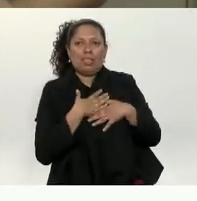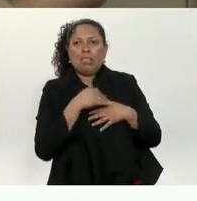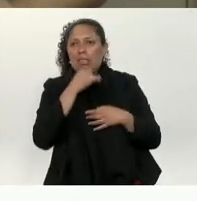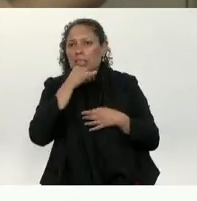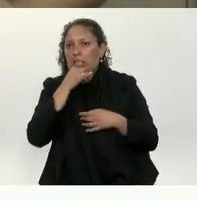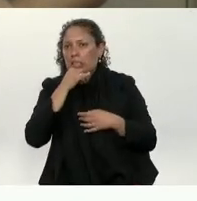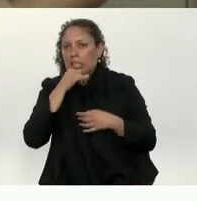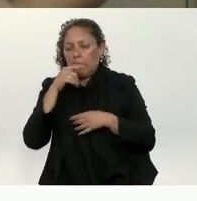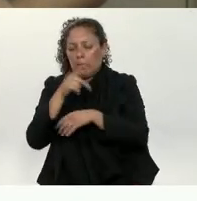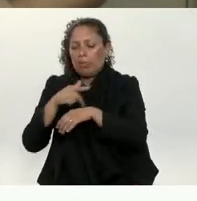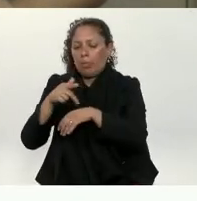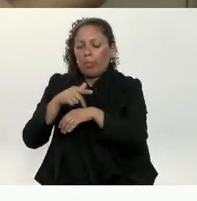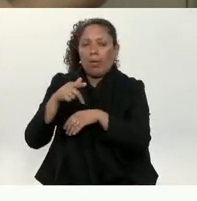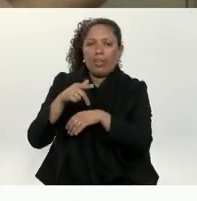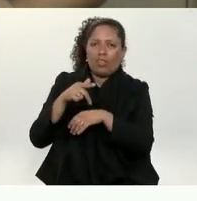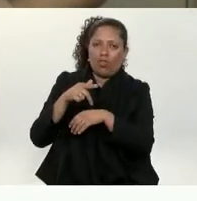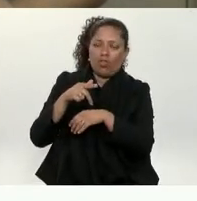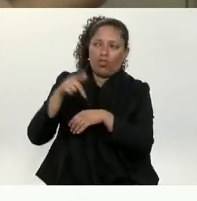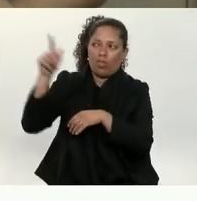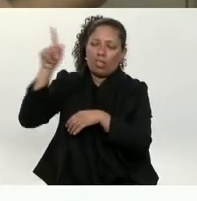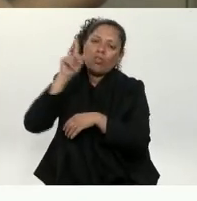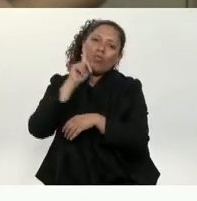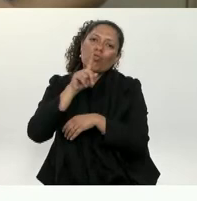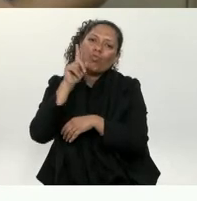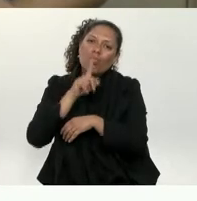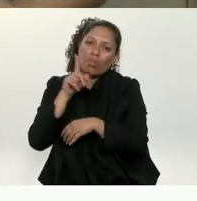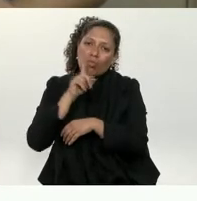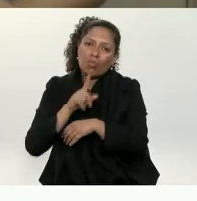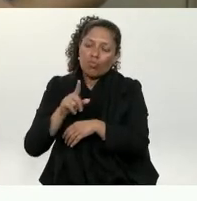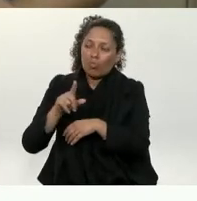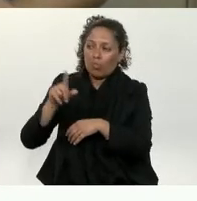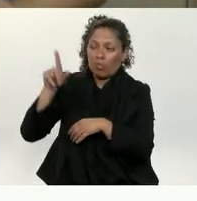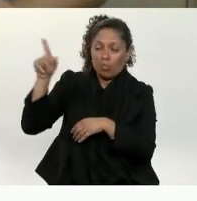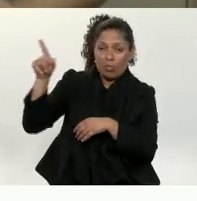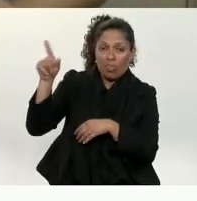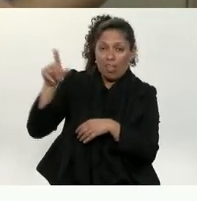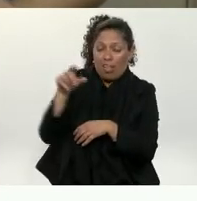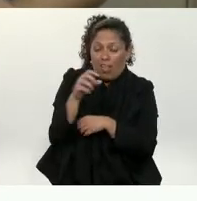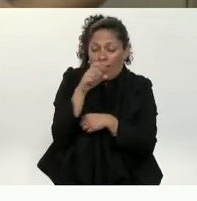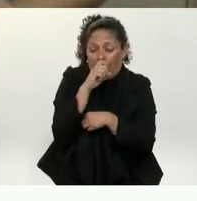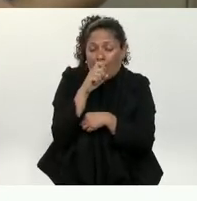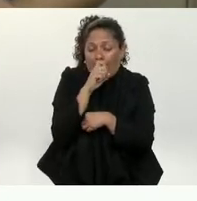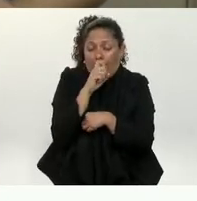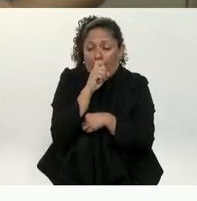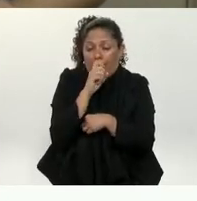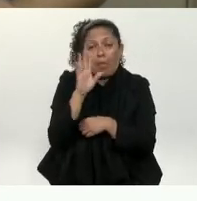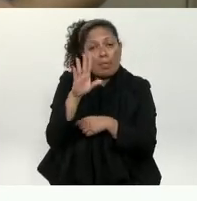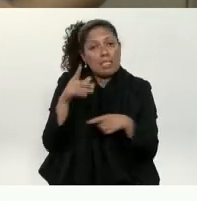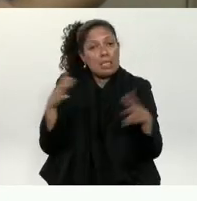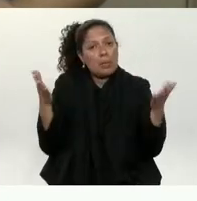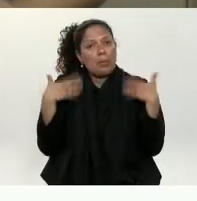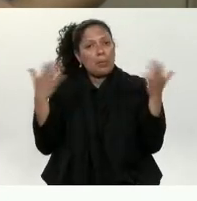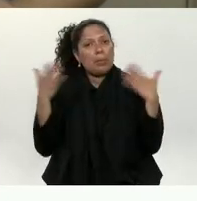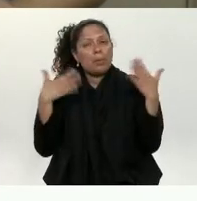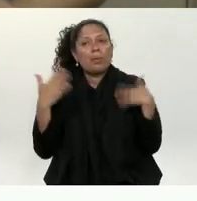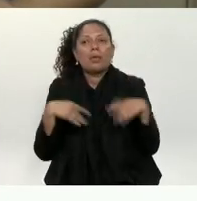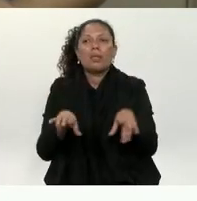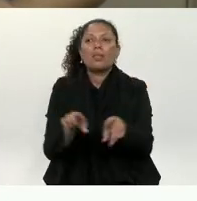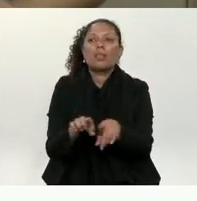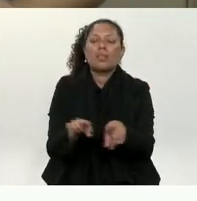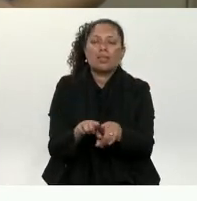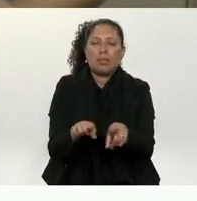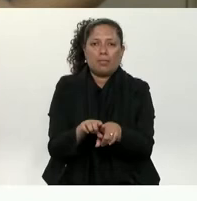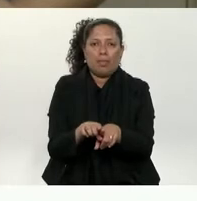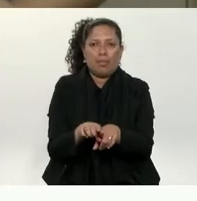E o maior consumo de gás residencial, ele é para o aquecimento ambiental. Não é para aquecer a água